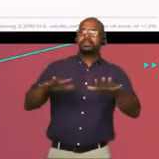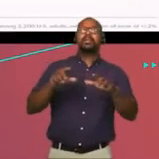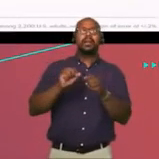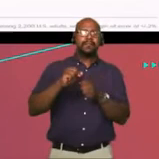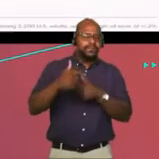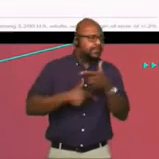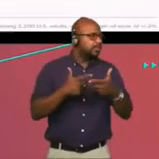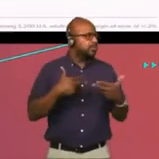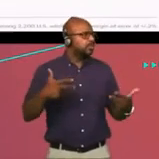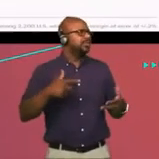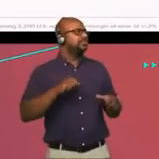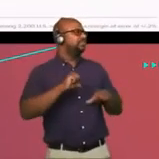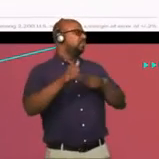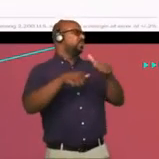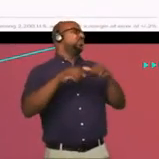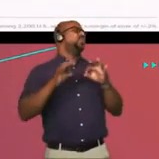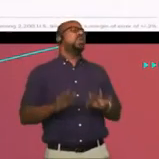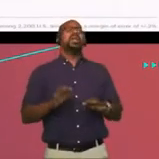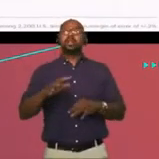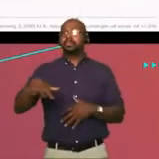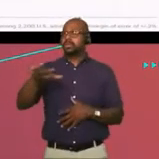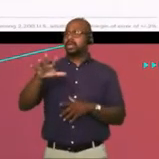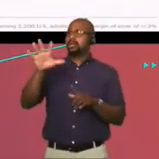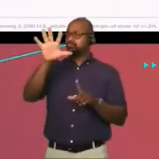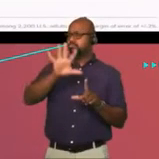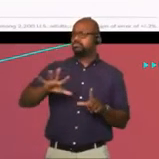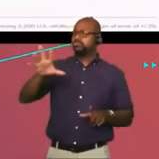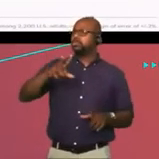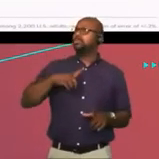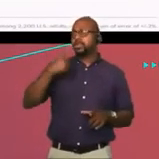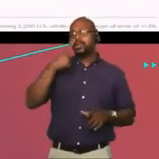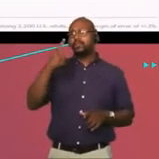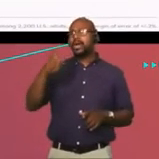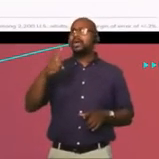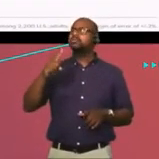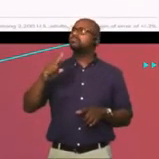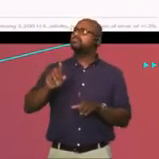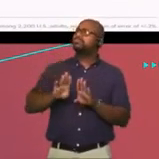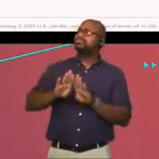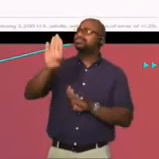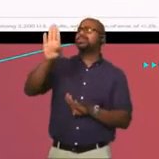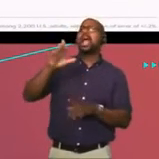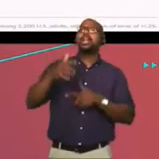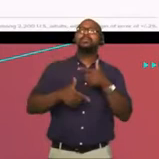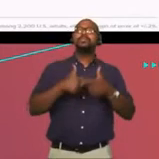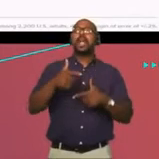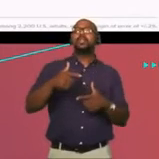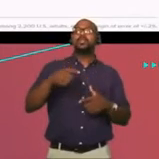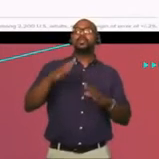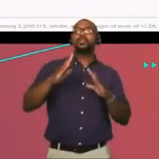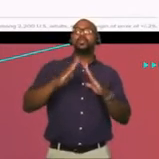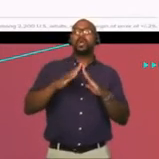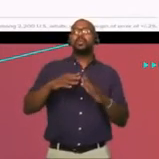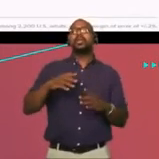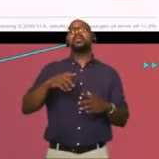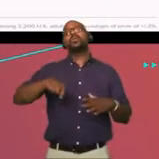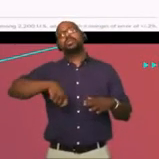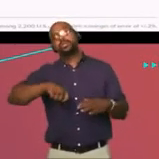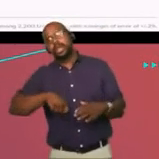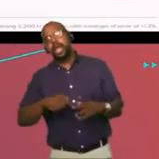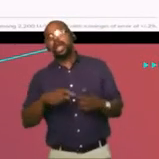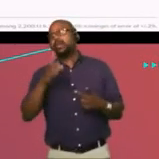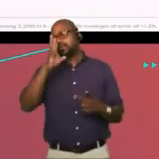lazer mudou totalmente aqui nesse quadro você vê que houve um crescimento muito grande das atividades domésticas cozinhar ver televisão